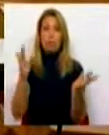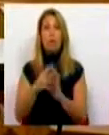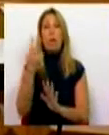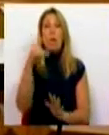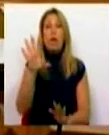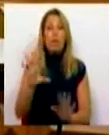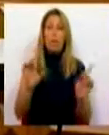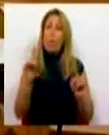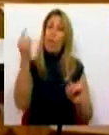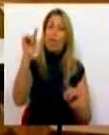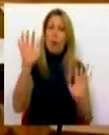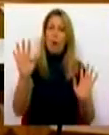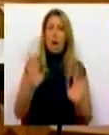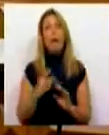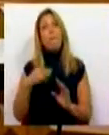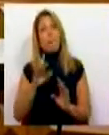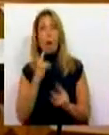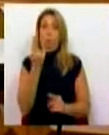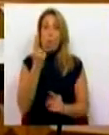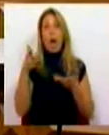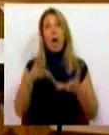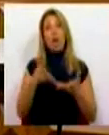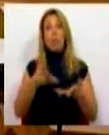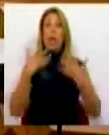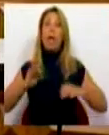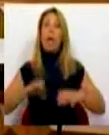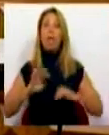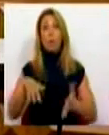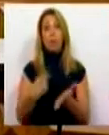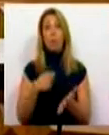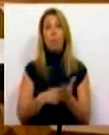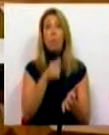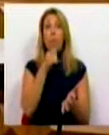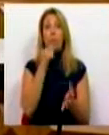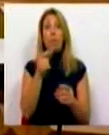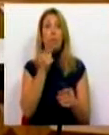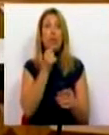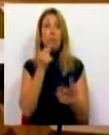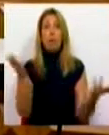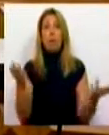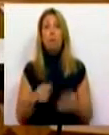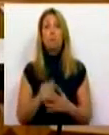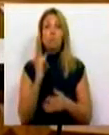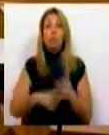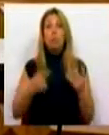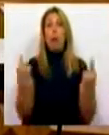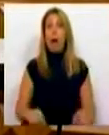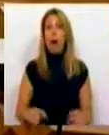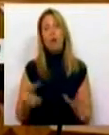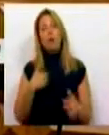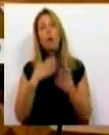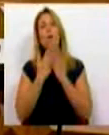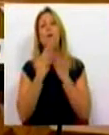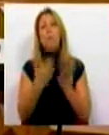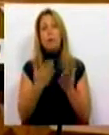a tributação sobre estes tipos de produtos. E portanto, eu espero que PSD e CDS se juntem à maioria parlamentar que apoia